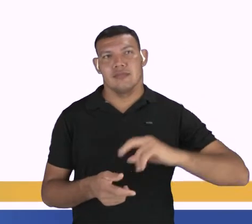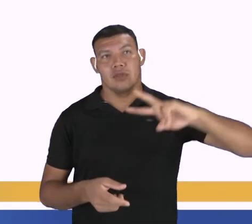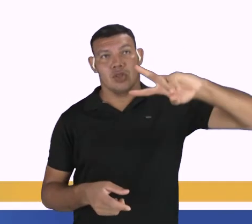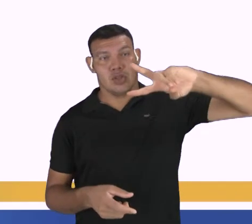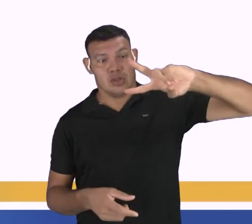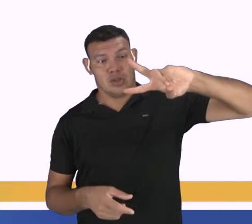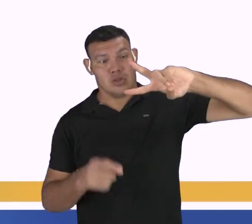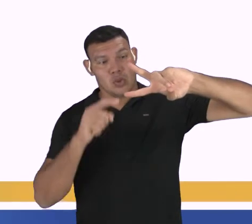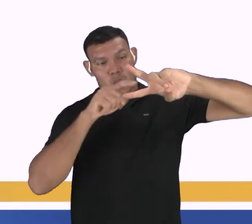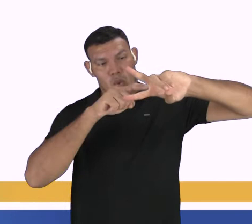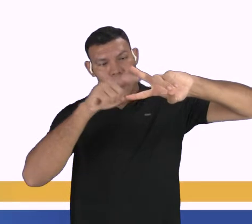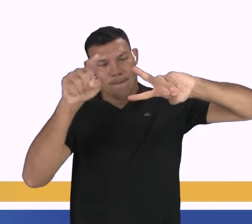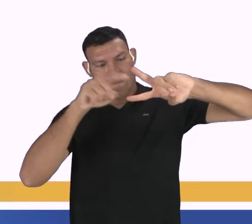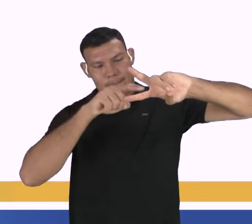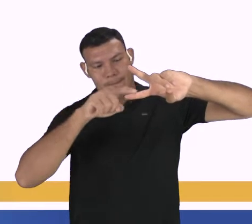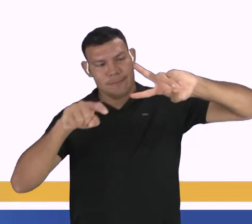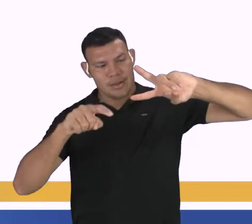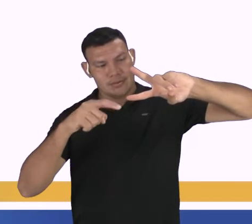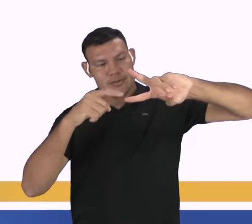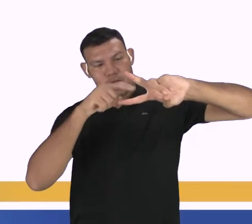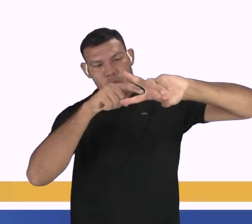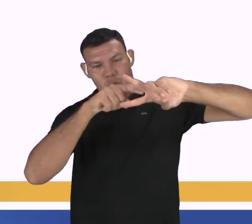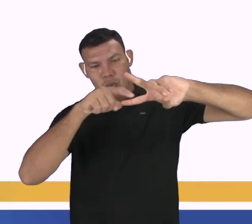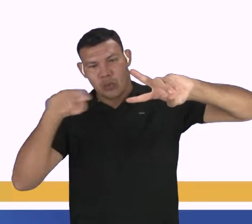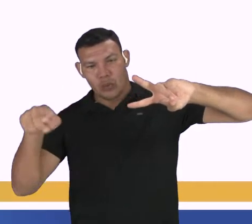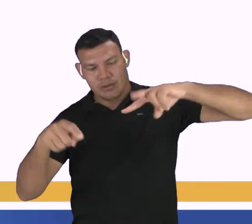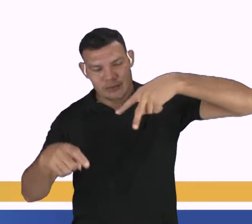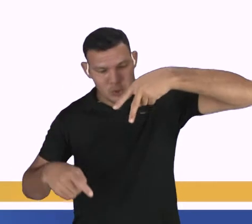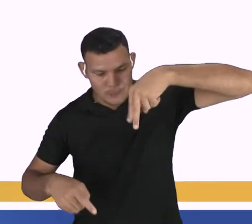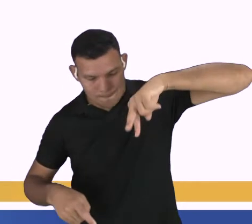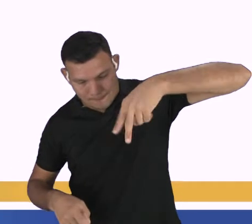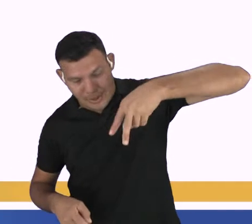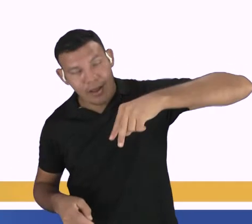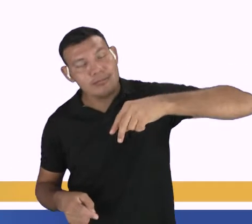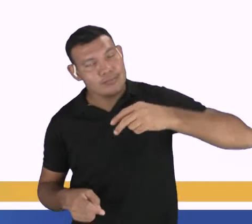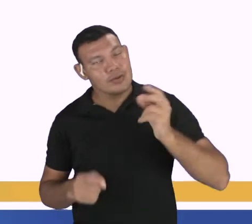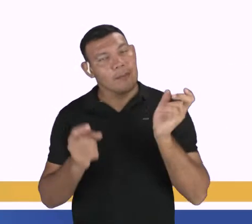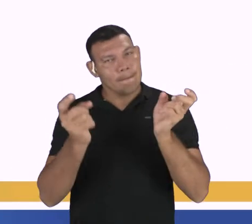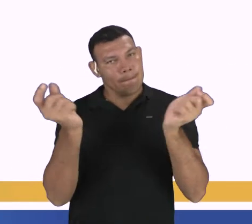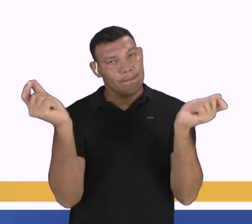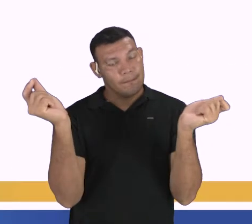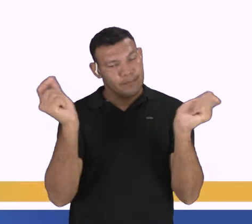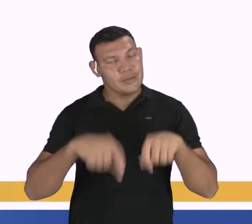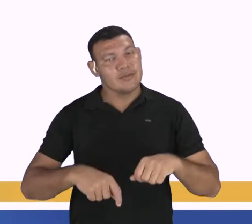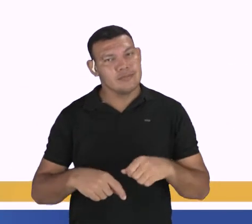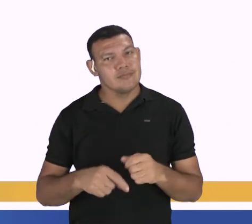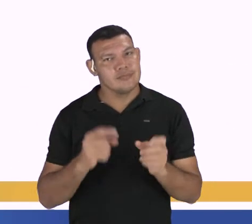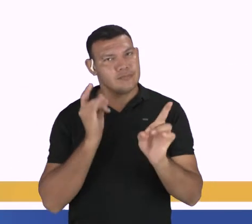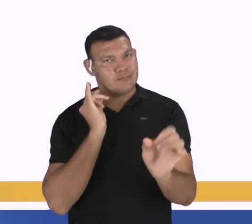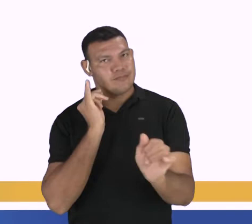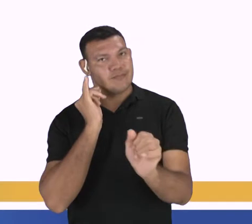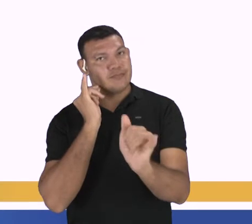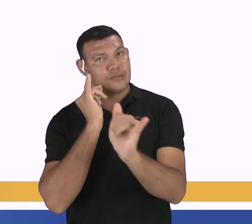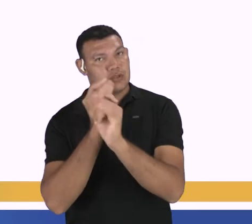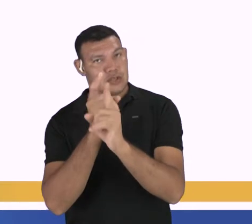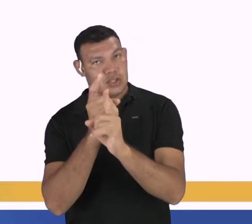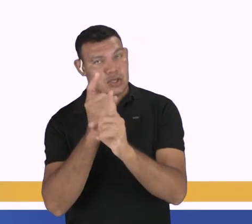ângulo é reto de maneira mais simples, ou seja, medido com um transferidor. Mas o importante é que o ângulo PAV e o